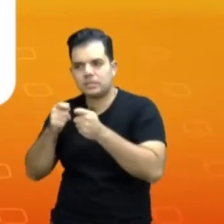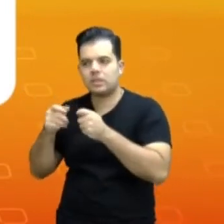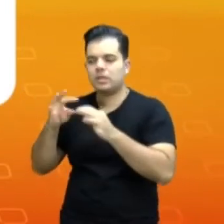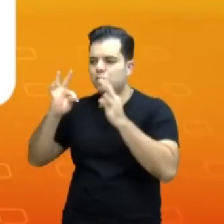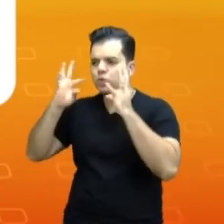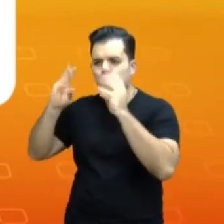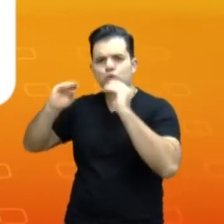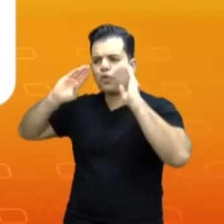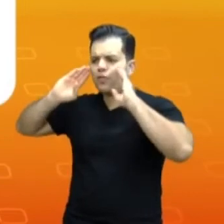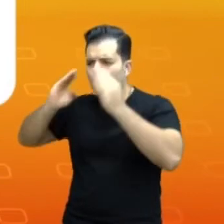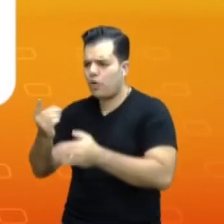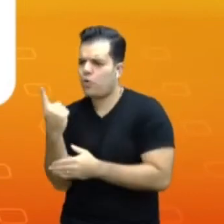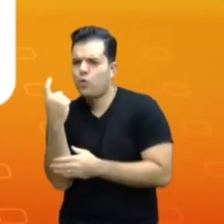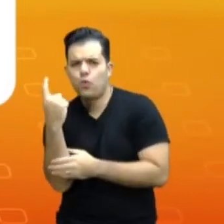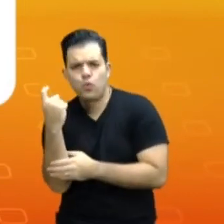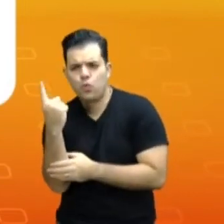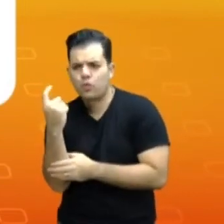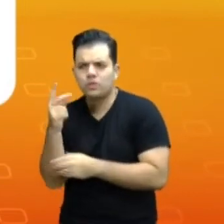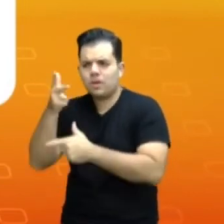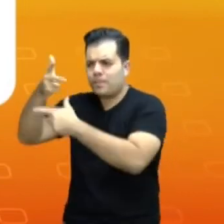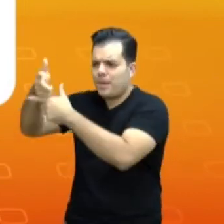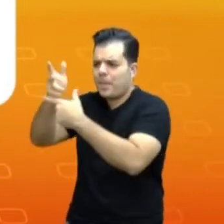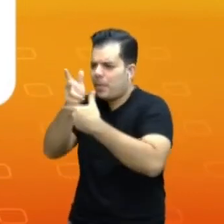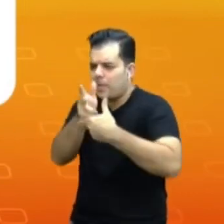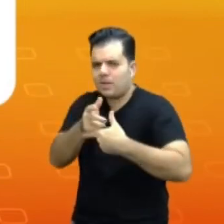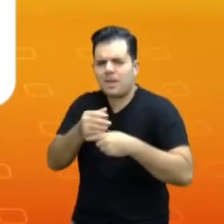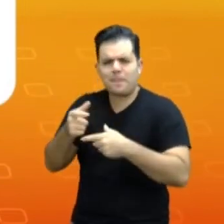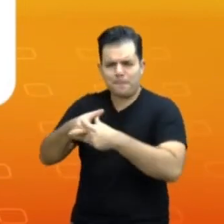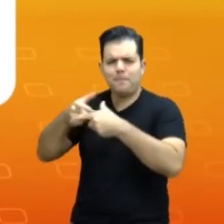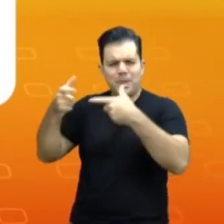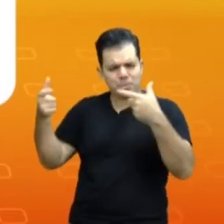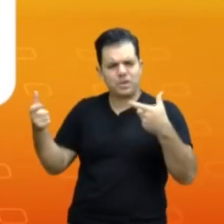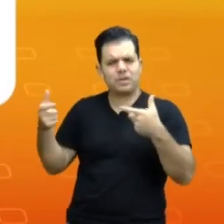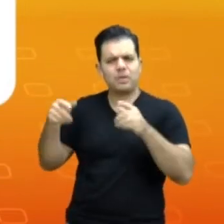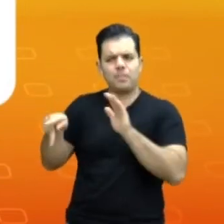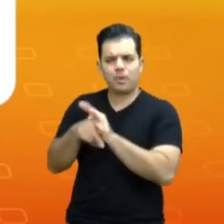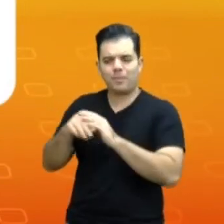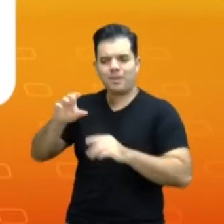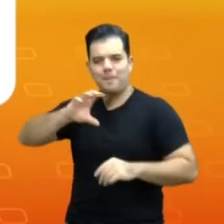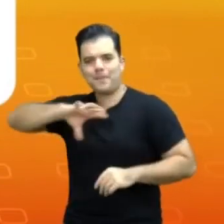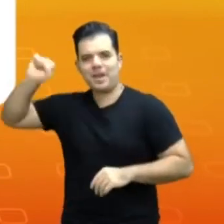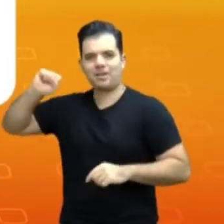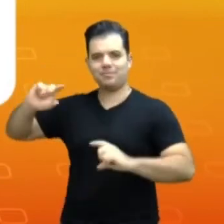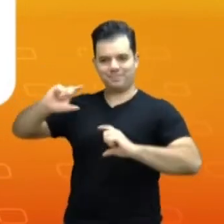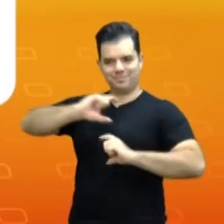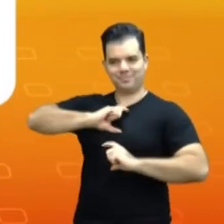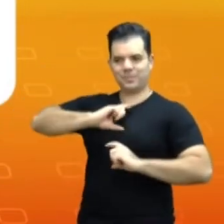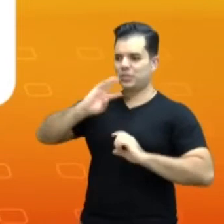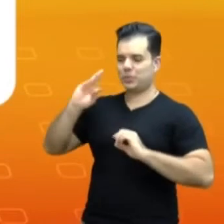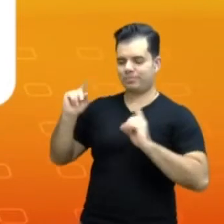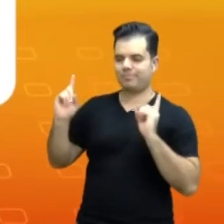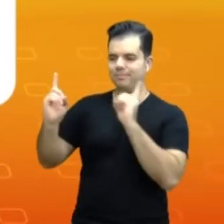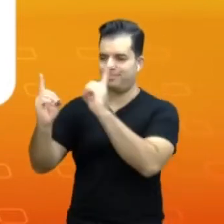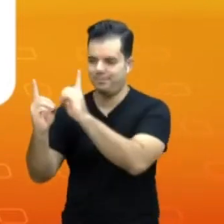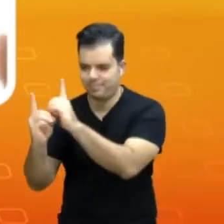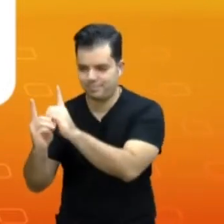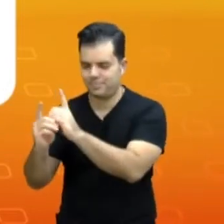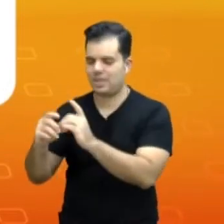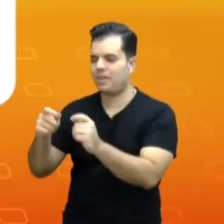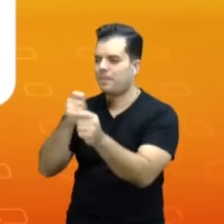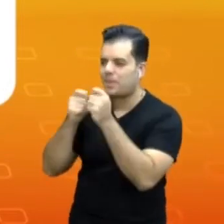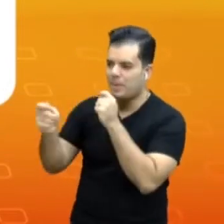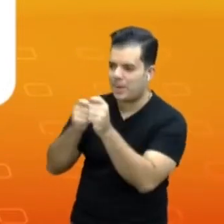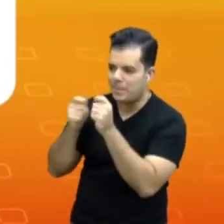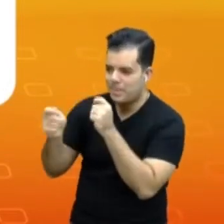todas, uma maioria possível, né, de entrevista, pelo menos de todos os vitoriosos de cada evento esportivo